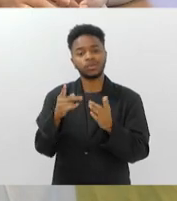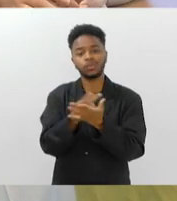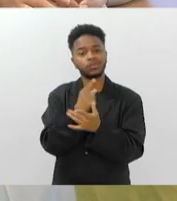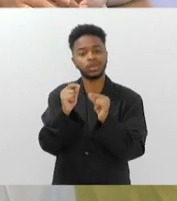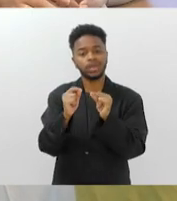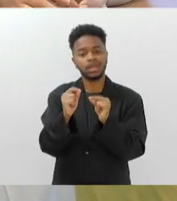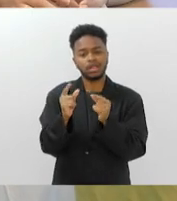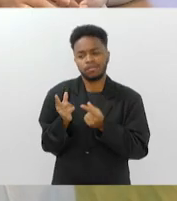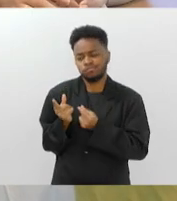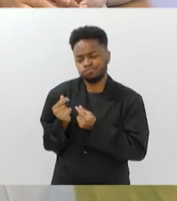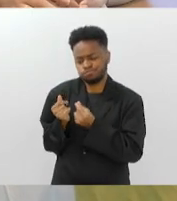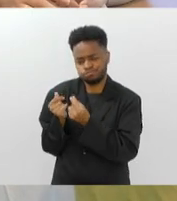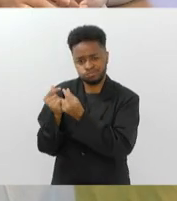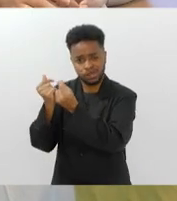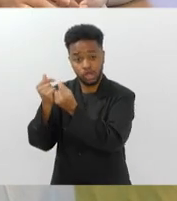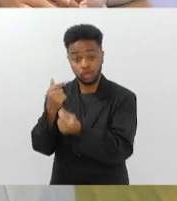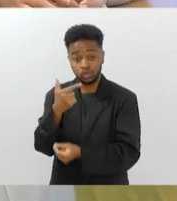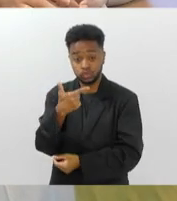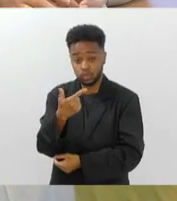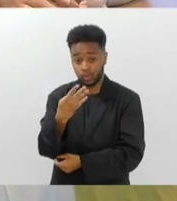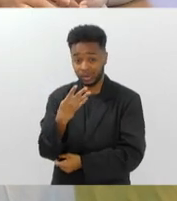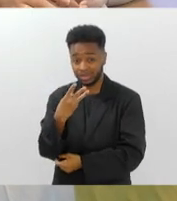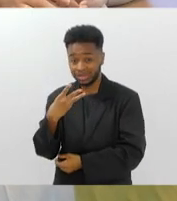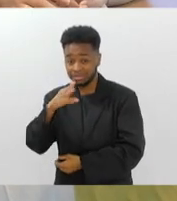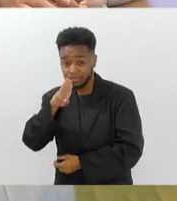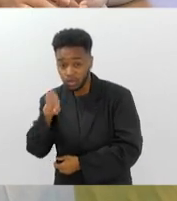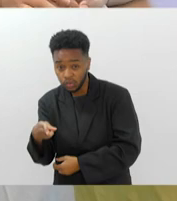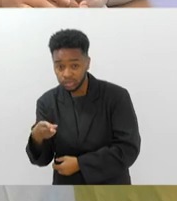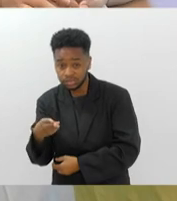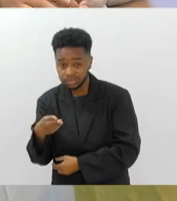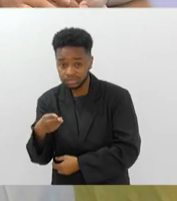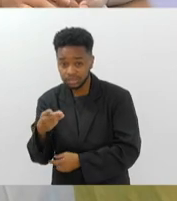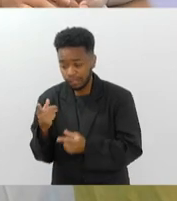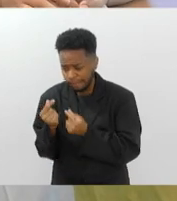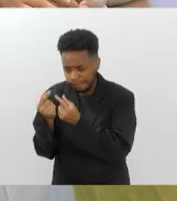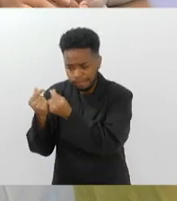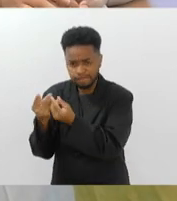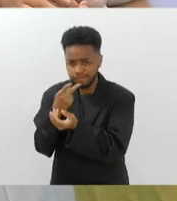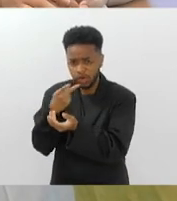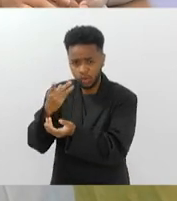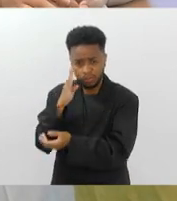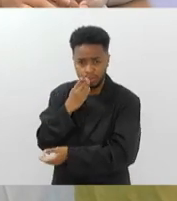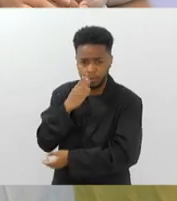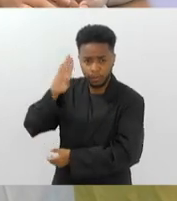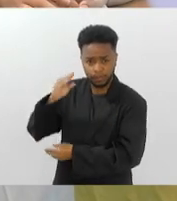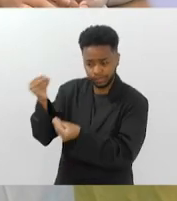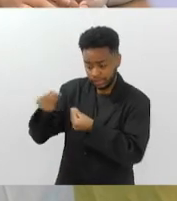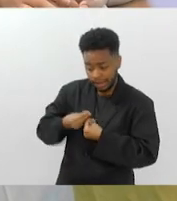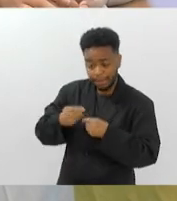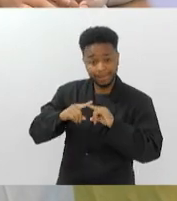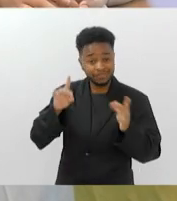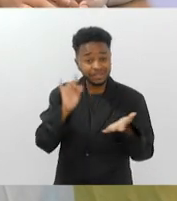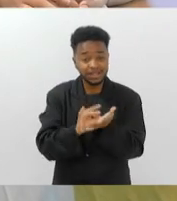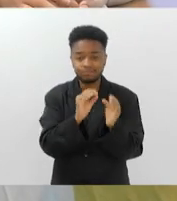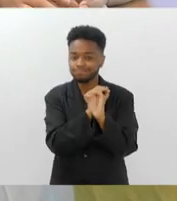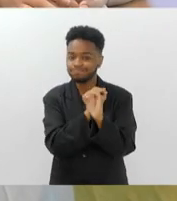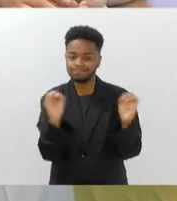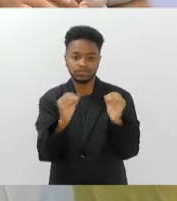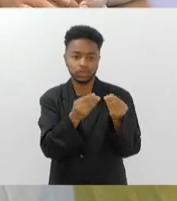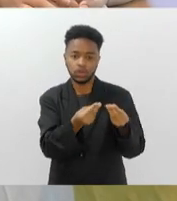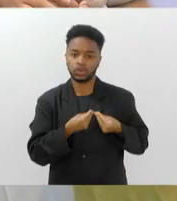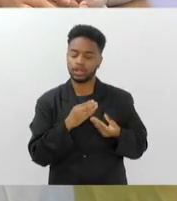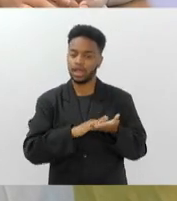milionários com 243 milhões na mão de zero nós vios sem saber o dia do